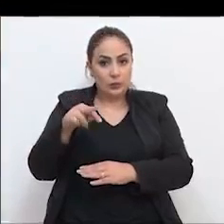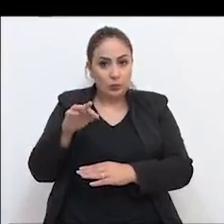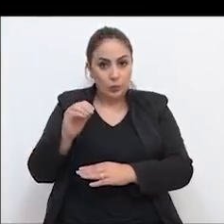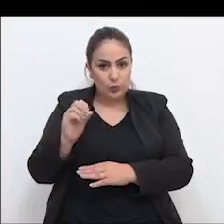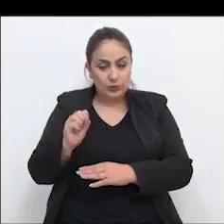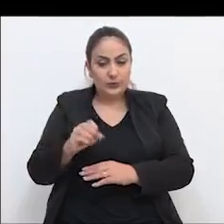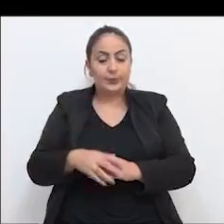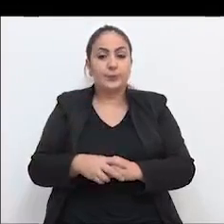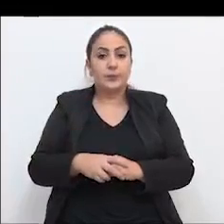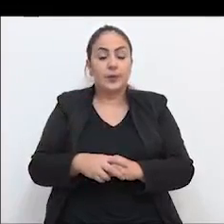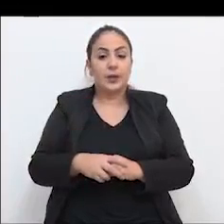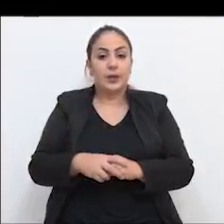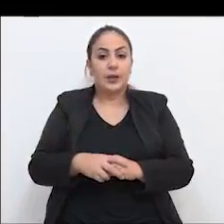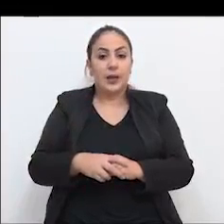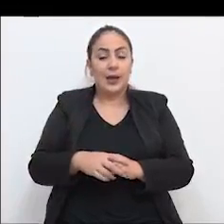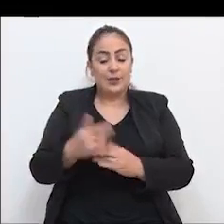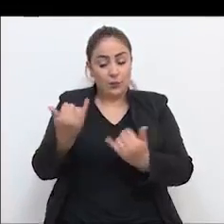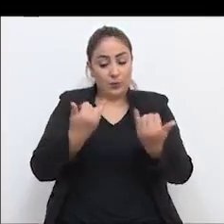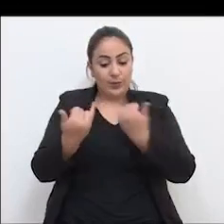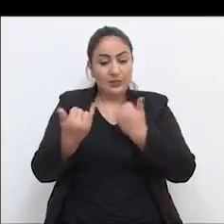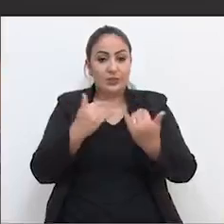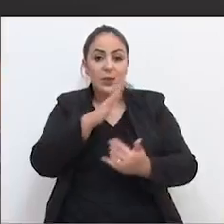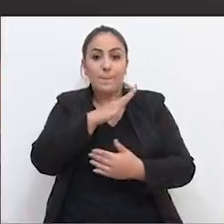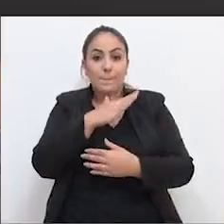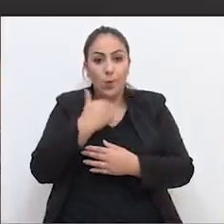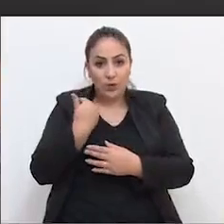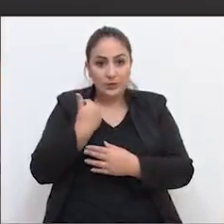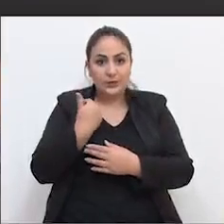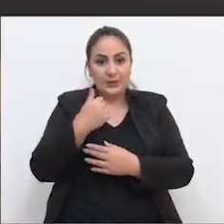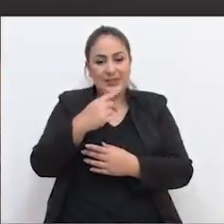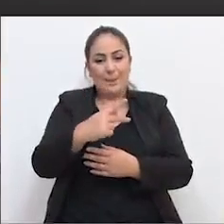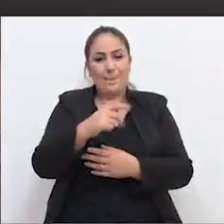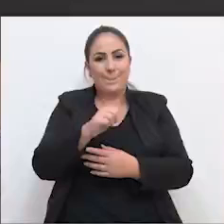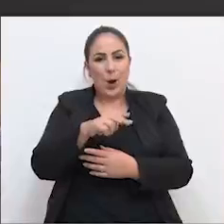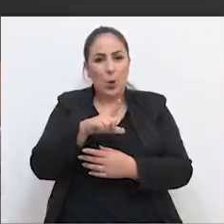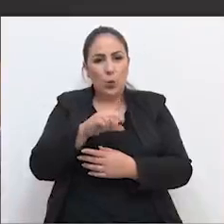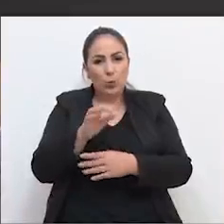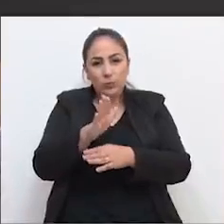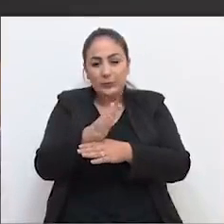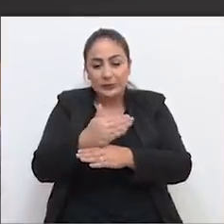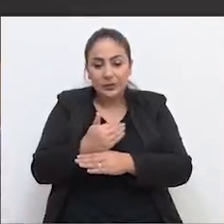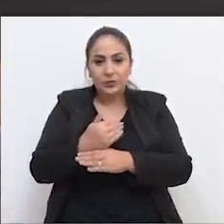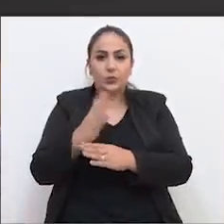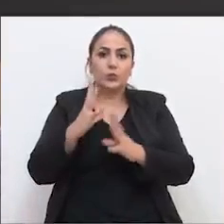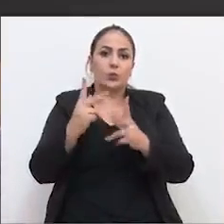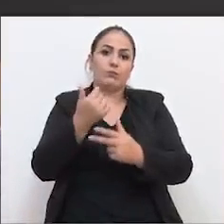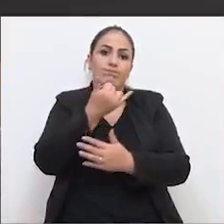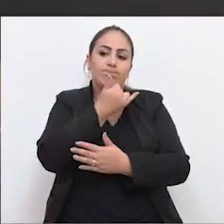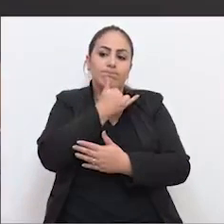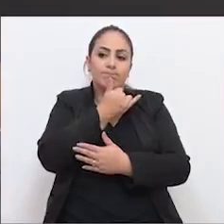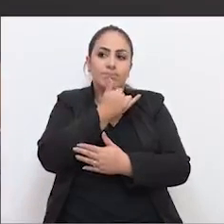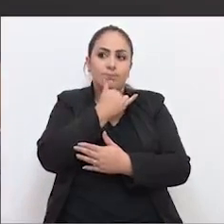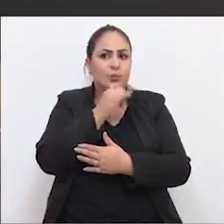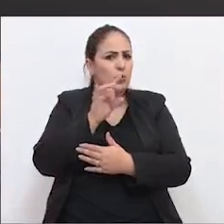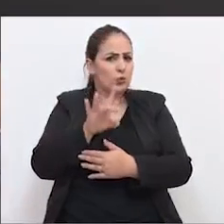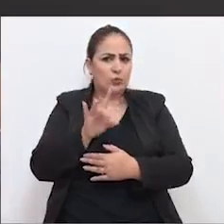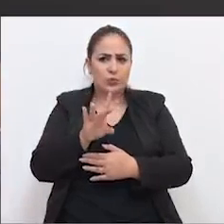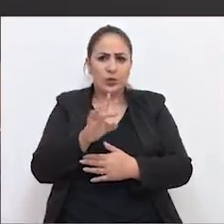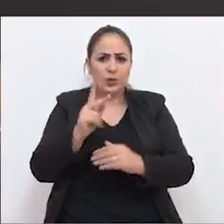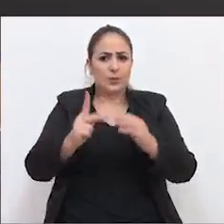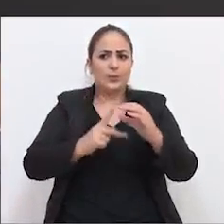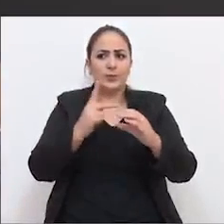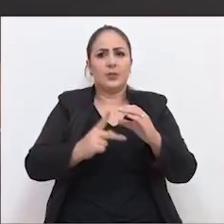falecimento precoce do Paulo deixa todo mundo triste. Não só a Câmara Municipal de